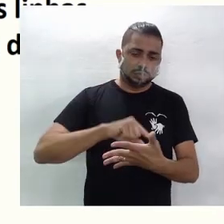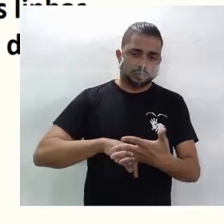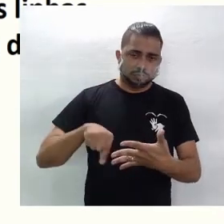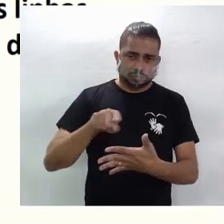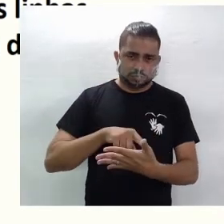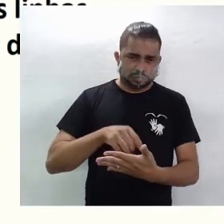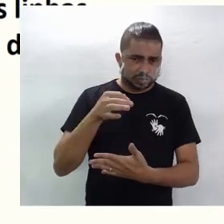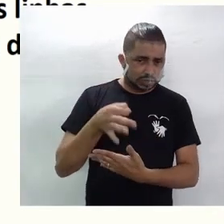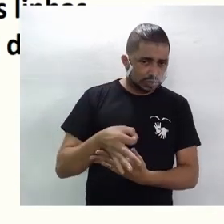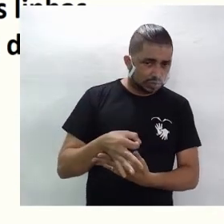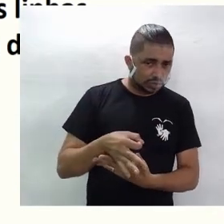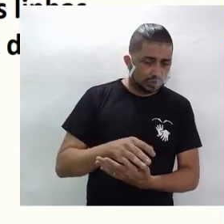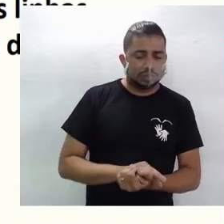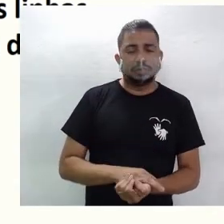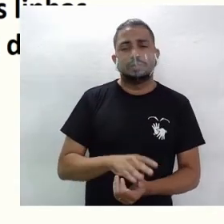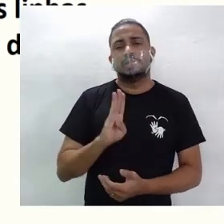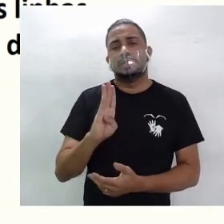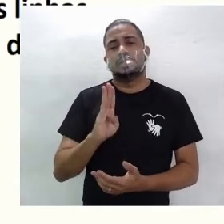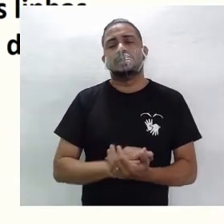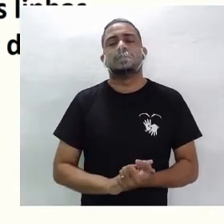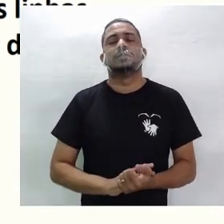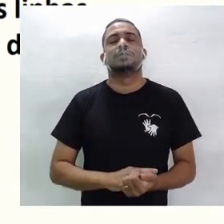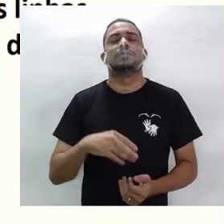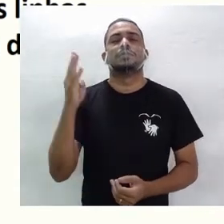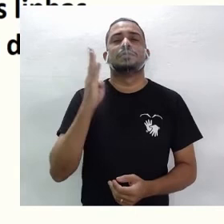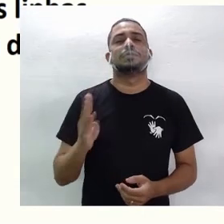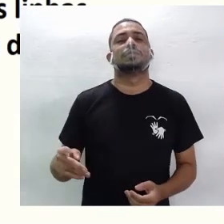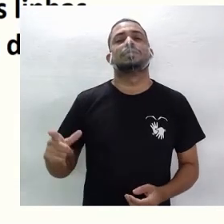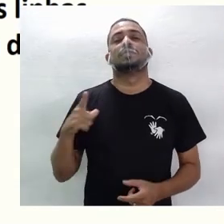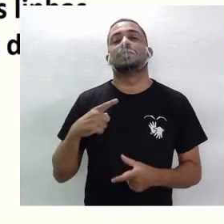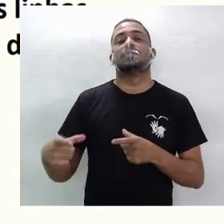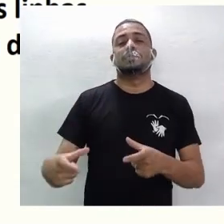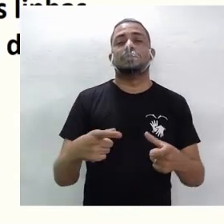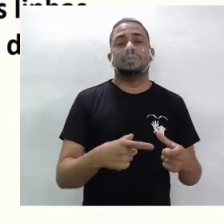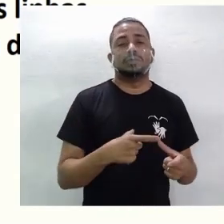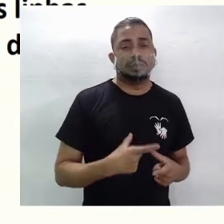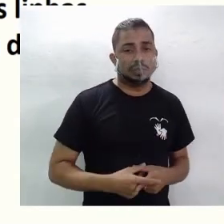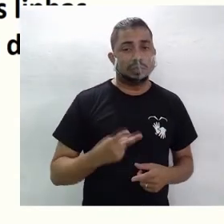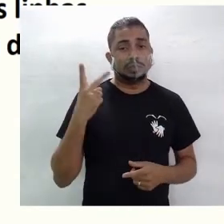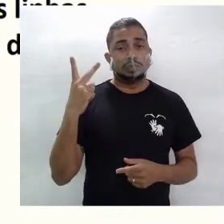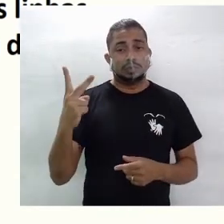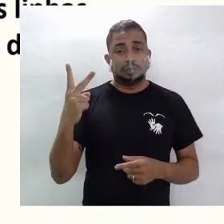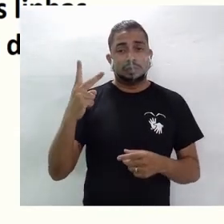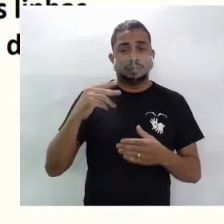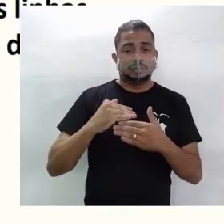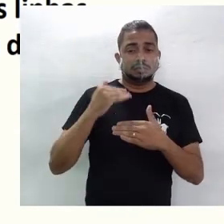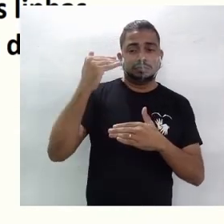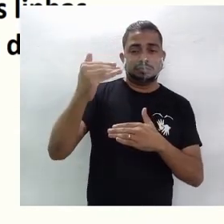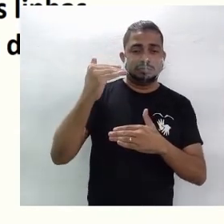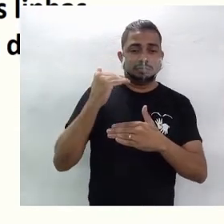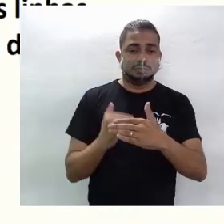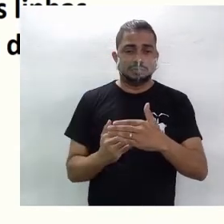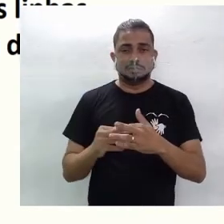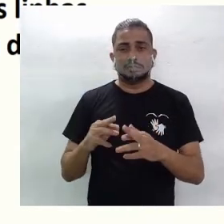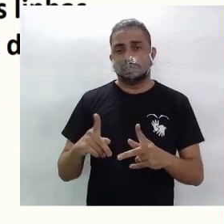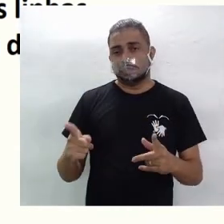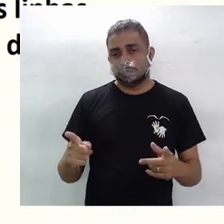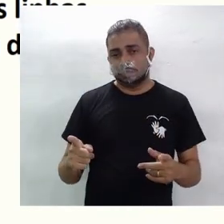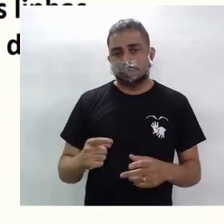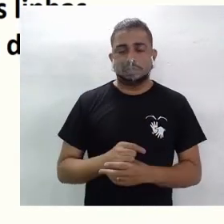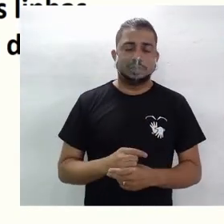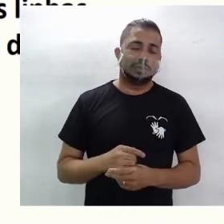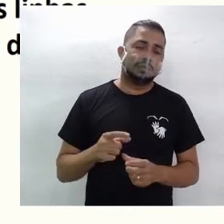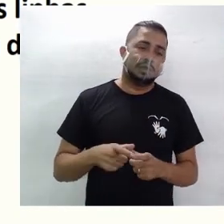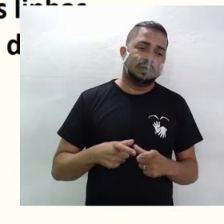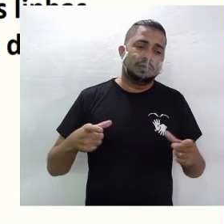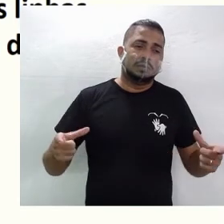está correto. B. O Brasil está localizado em dois hemisférios diferentes. O maior e maior